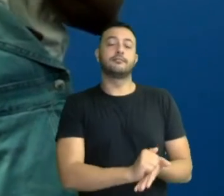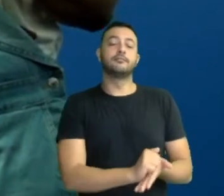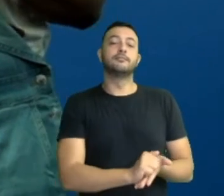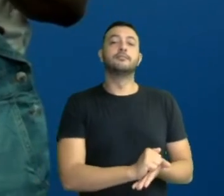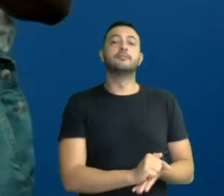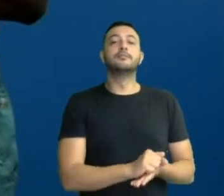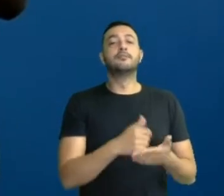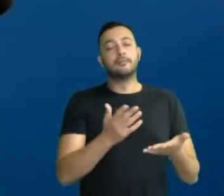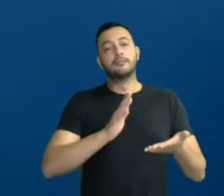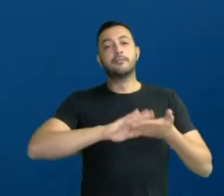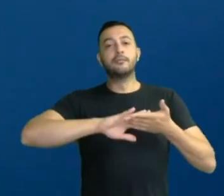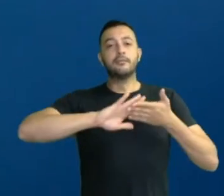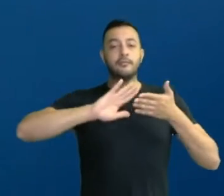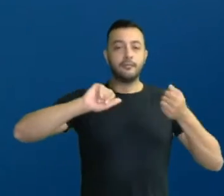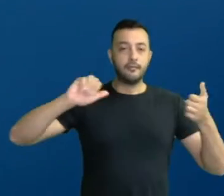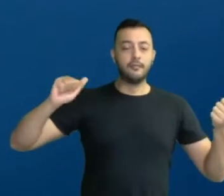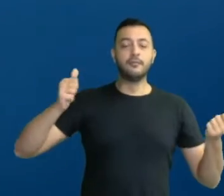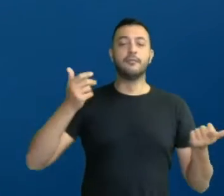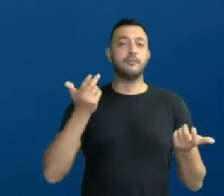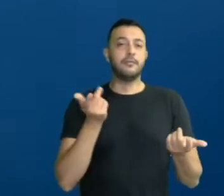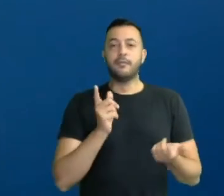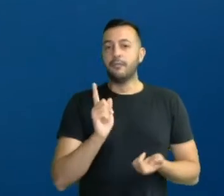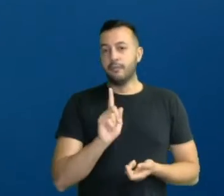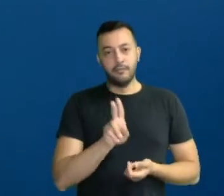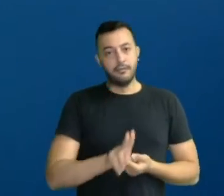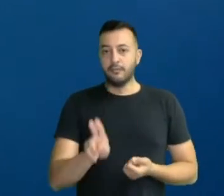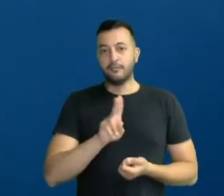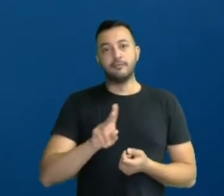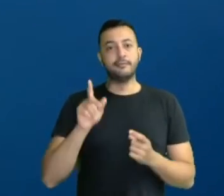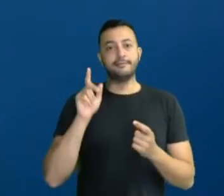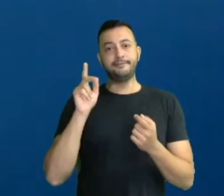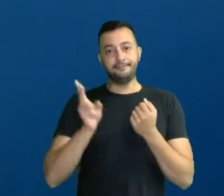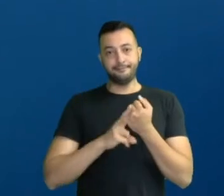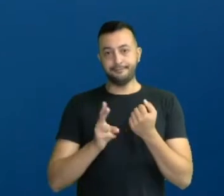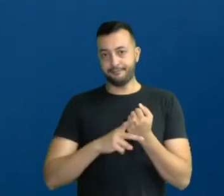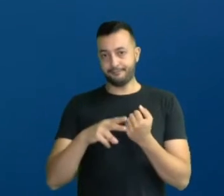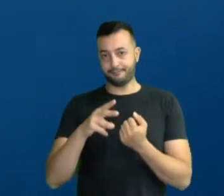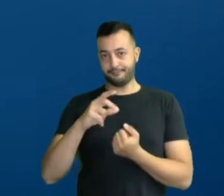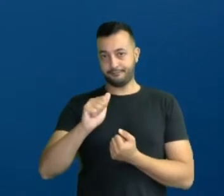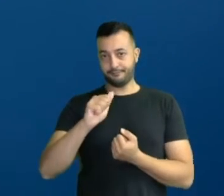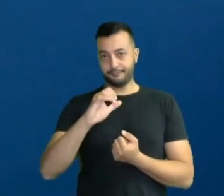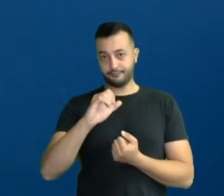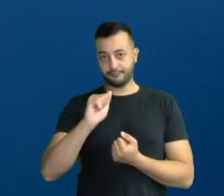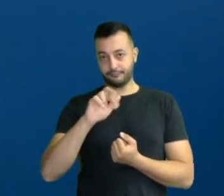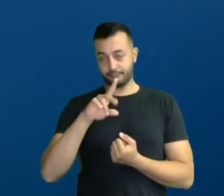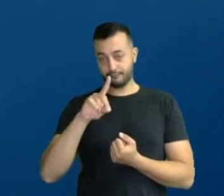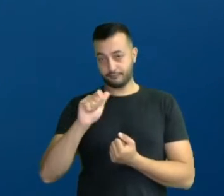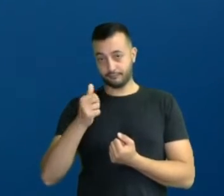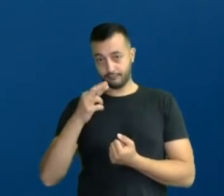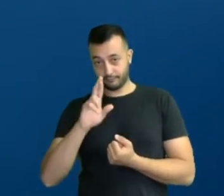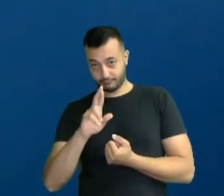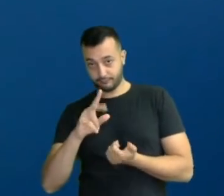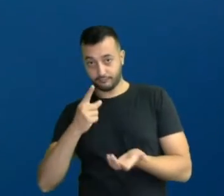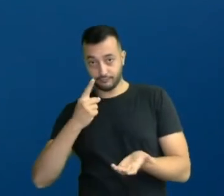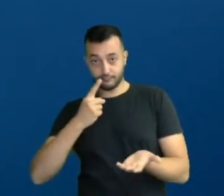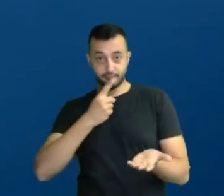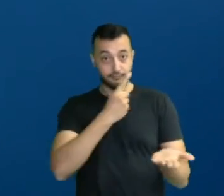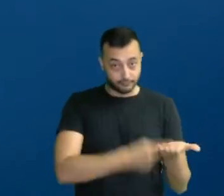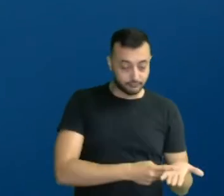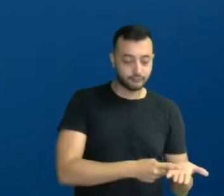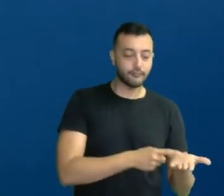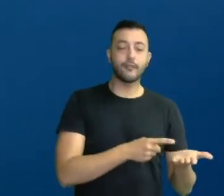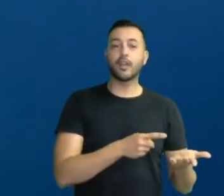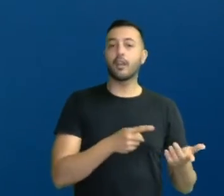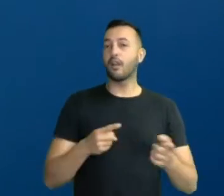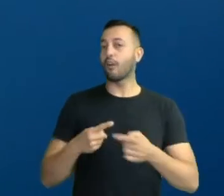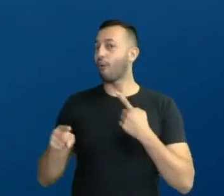certo? Em espanhol, a gente não usa o verbo acordar no sentido de acordar do sono, despertar. Em espanhol é o